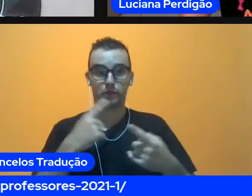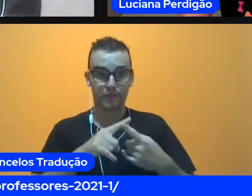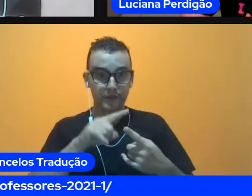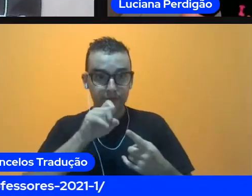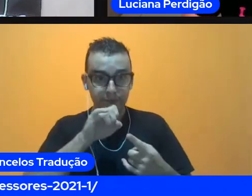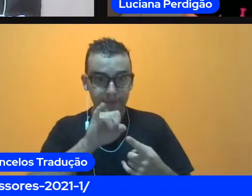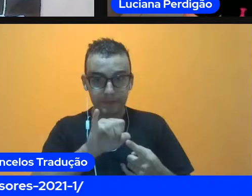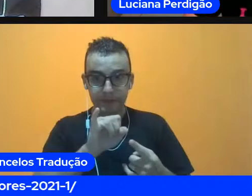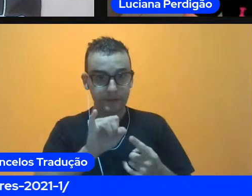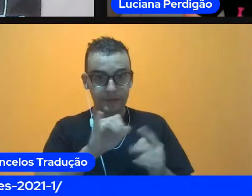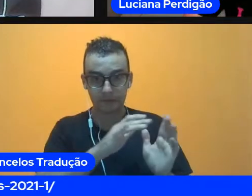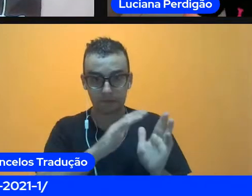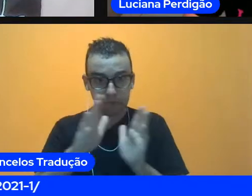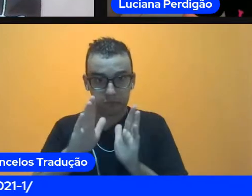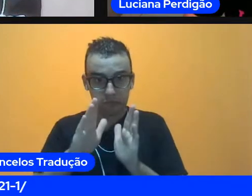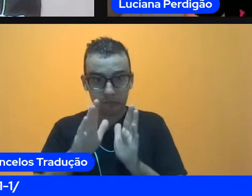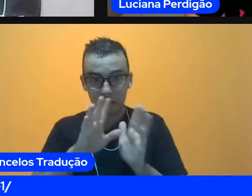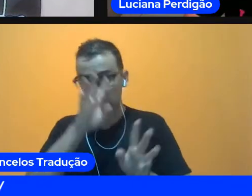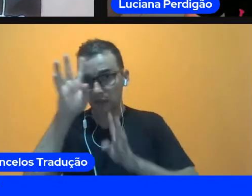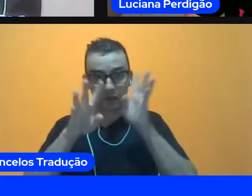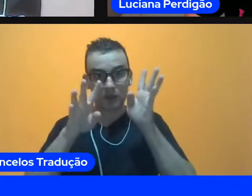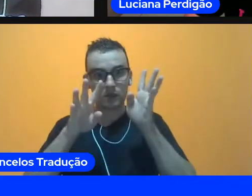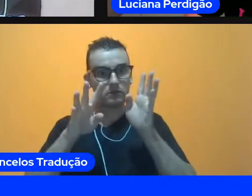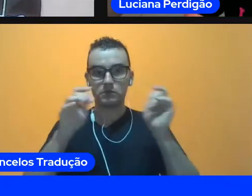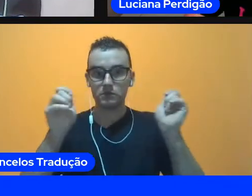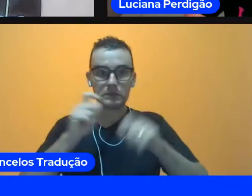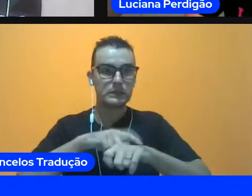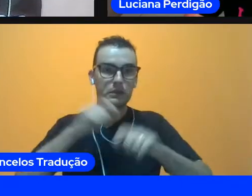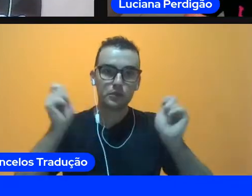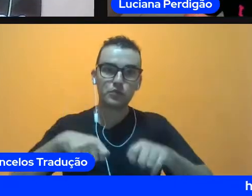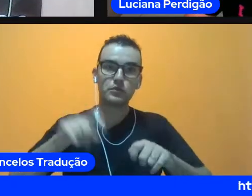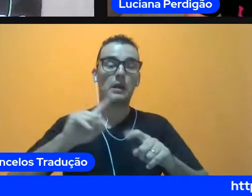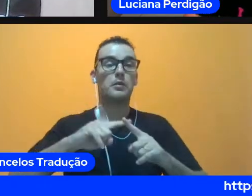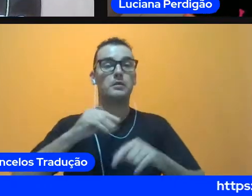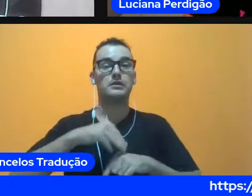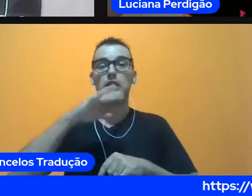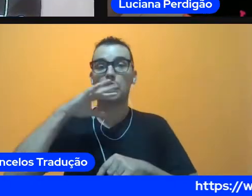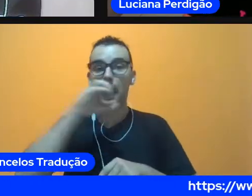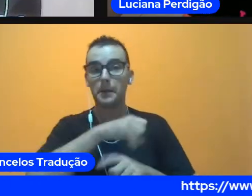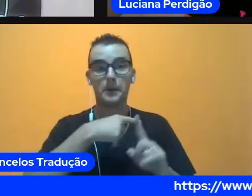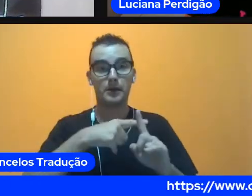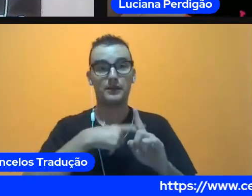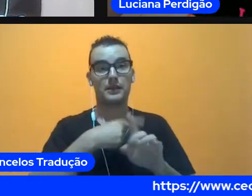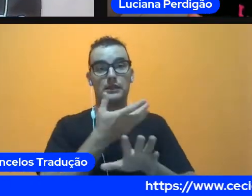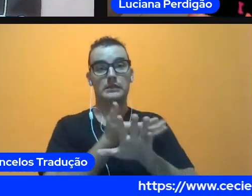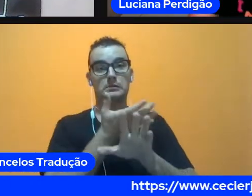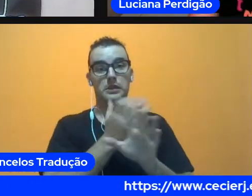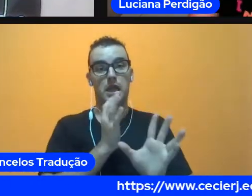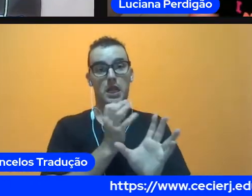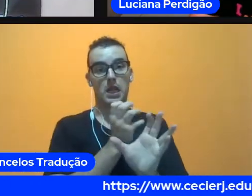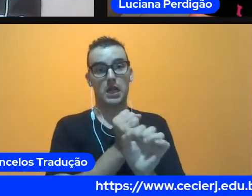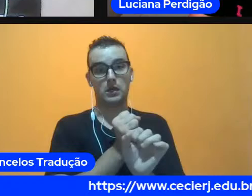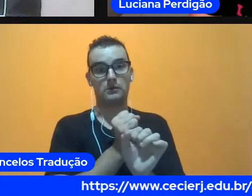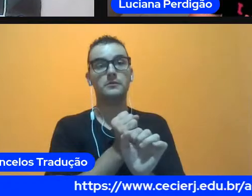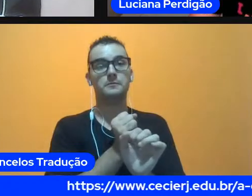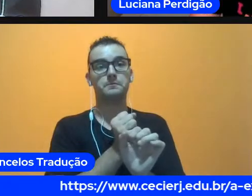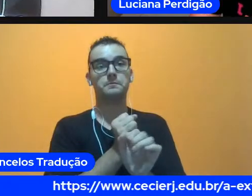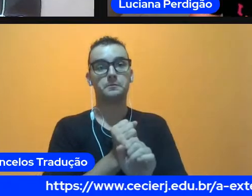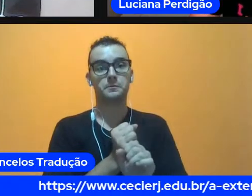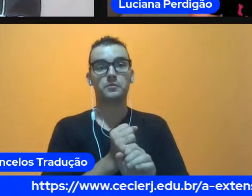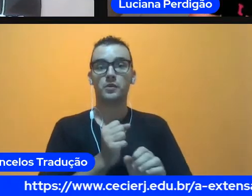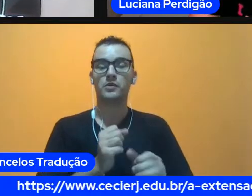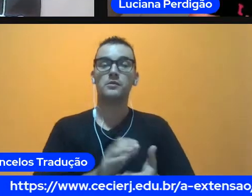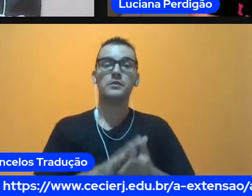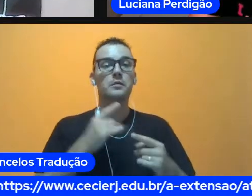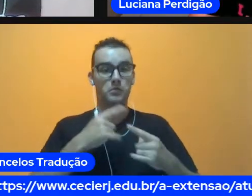tempo. O mestrado passa muito rápido, ainda mais que tem os créditos, né? Eu costumo também falar isso muito para os